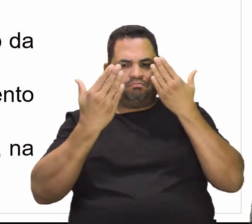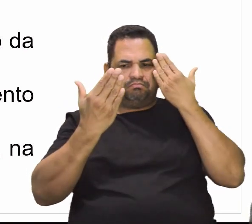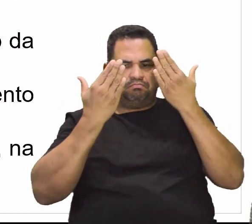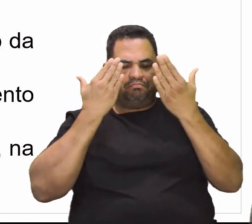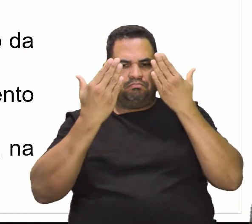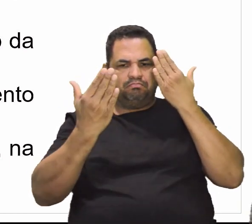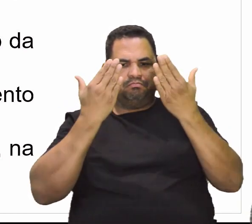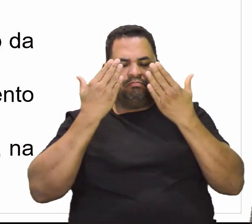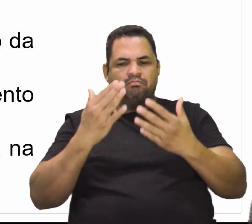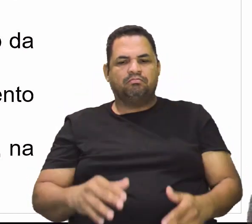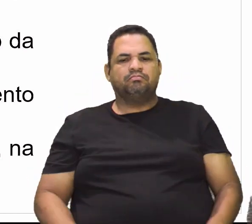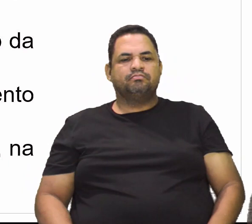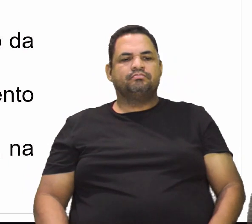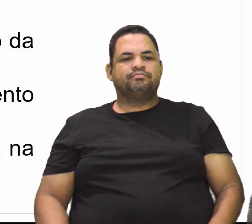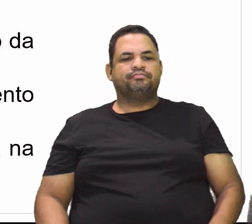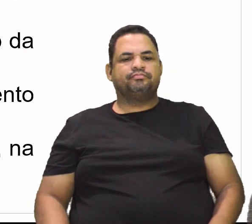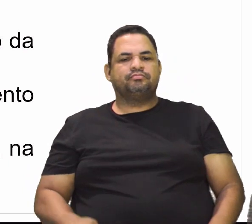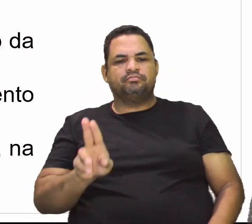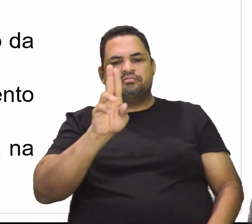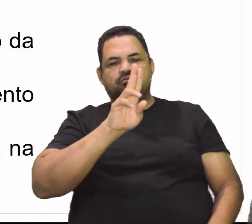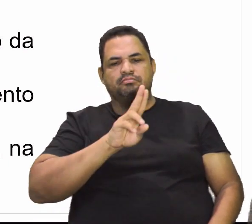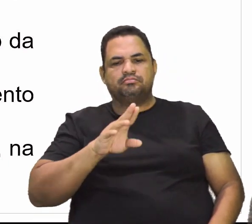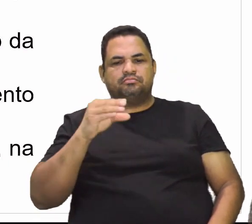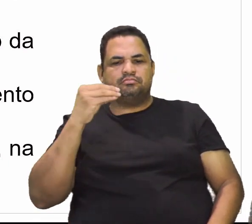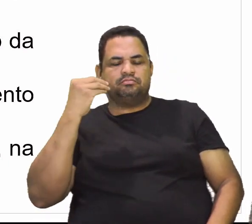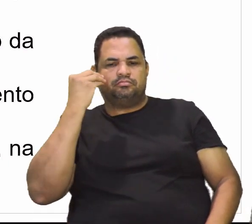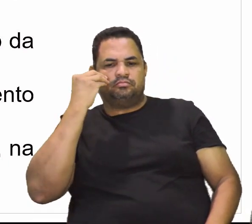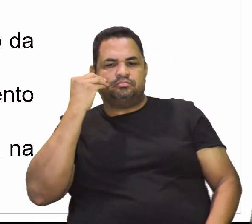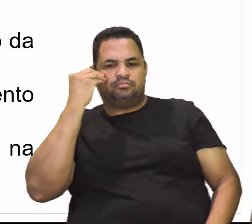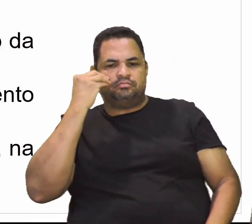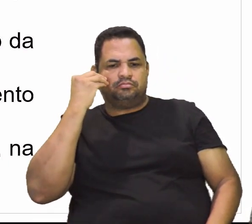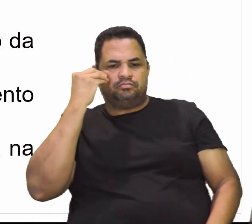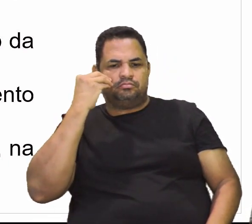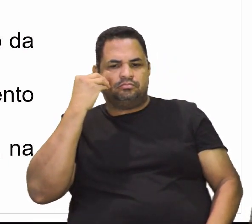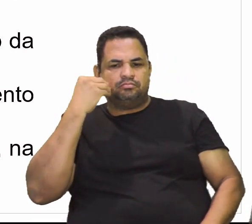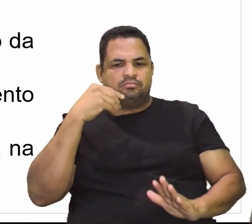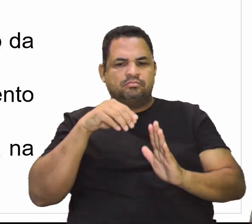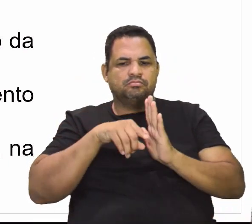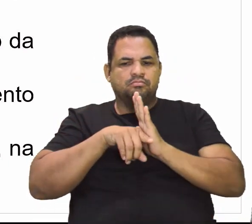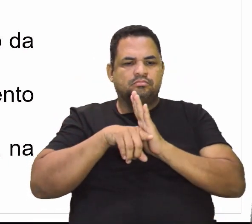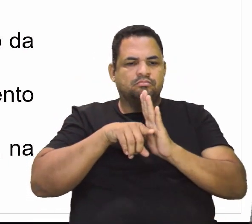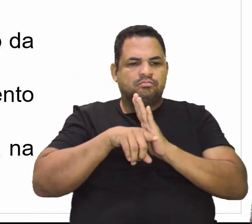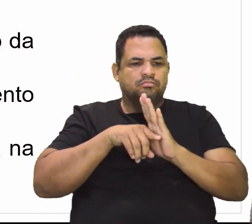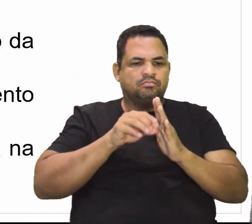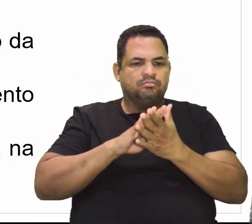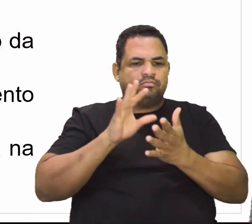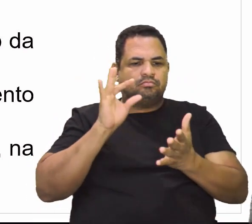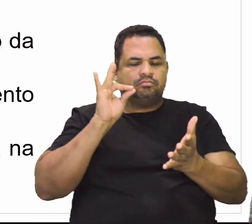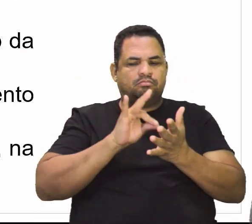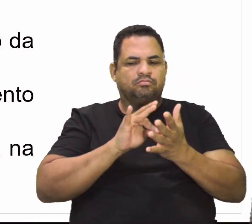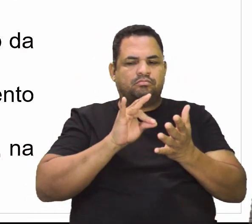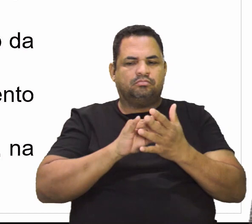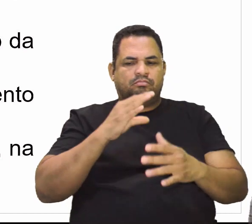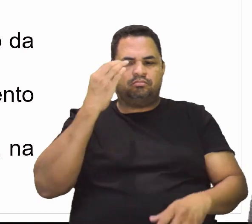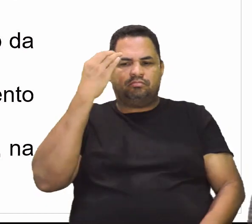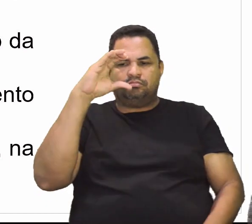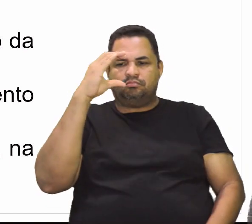psicologia. A utilização de experimentos na investigação da verdade